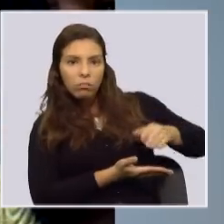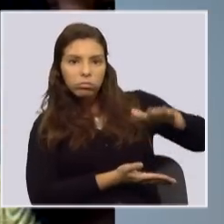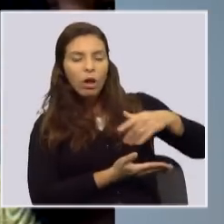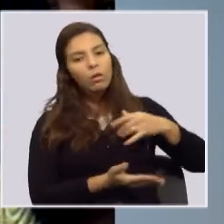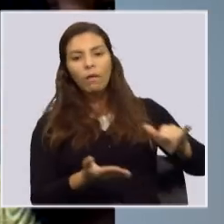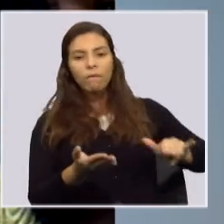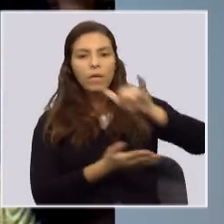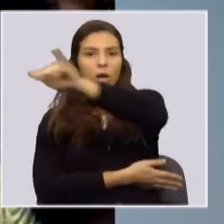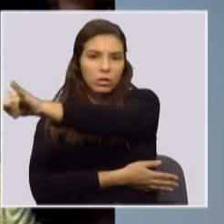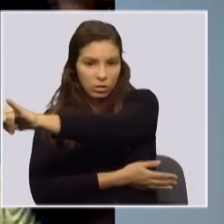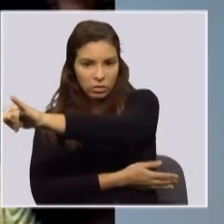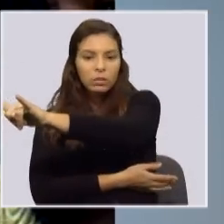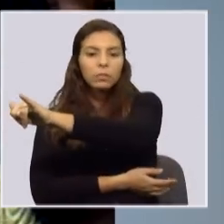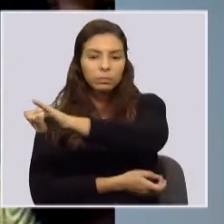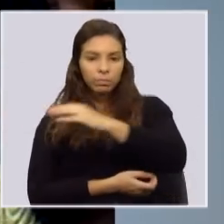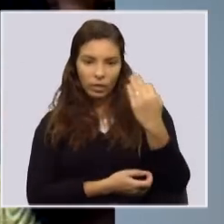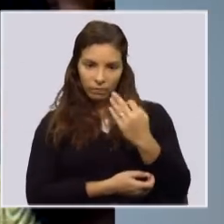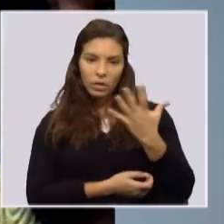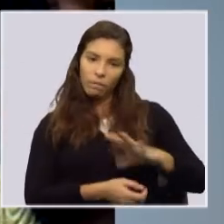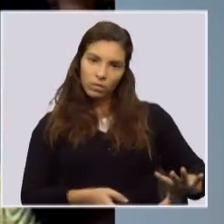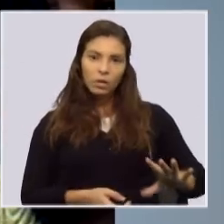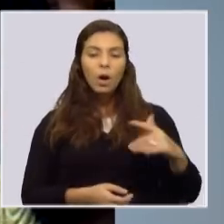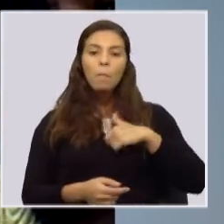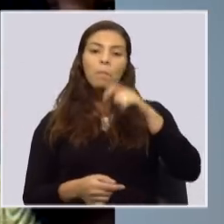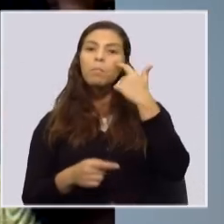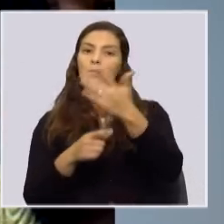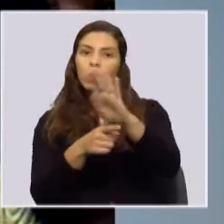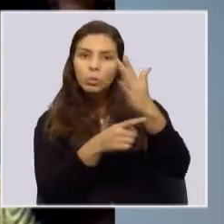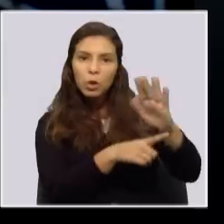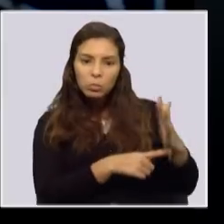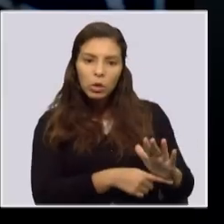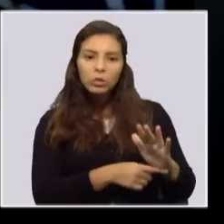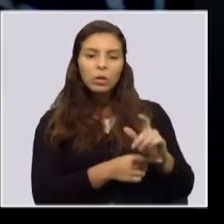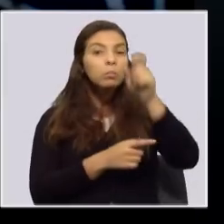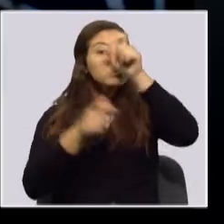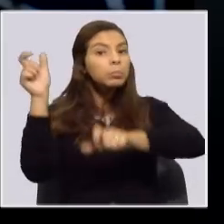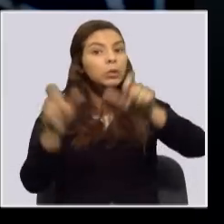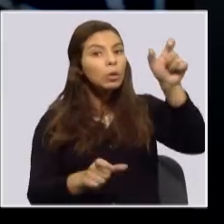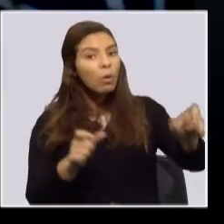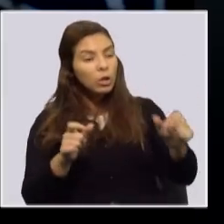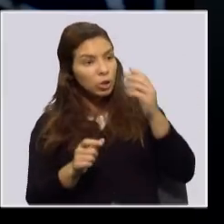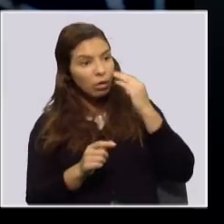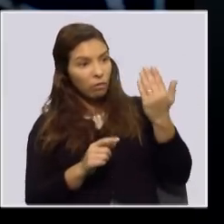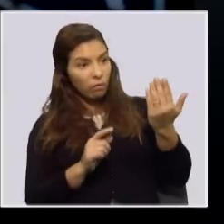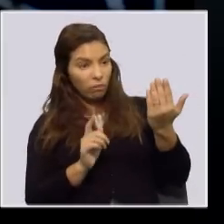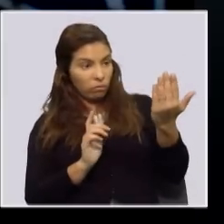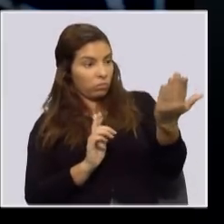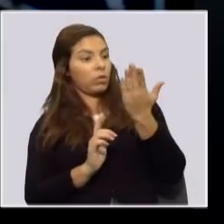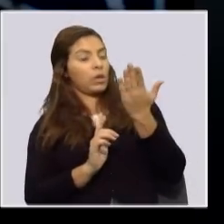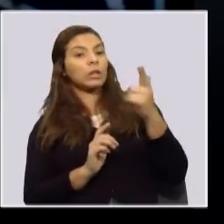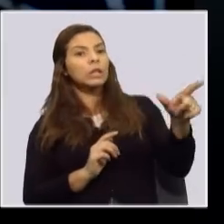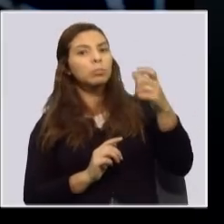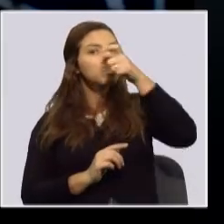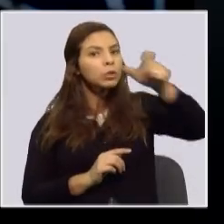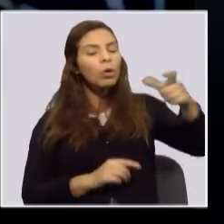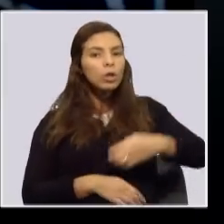fui fazer essa viagem, porque achei que queria mostrar às poucas pessoas que iam ver o meu trabalho o que